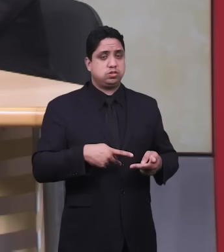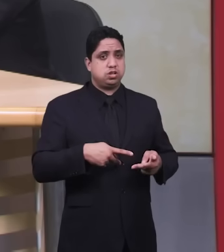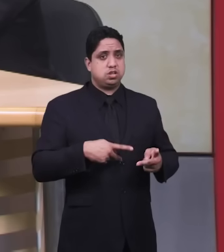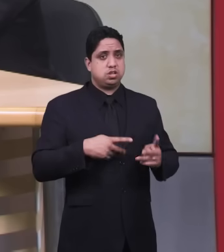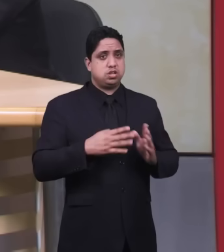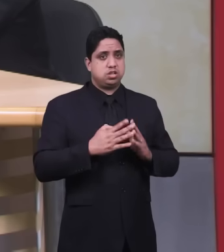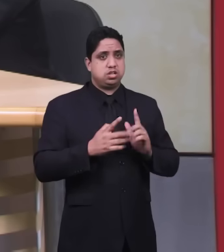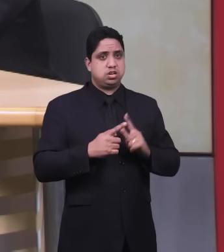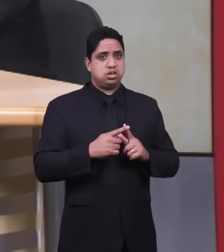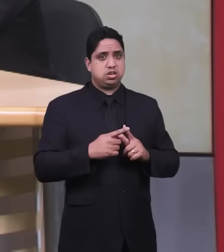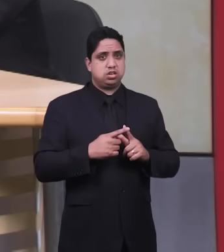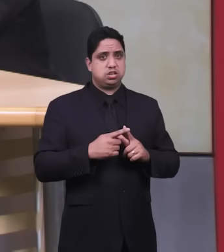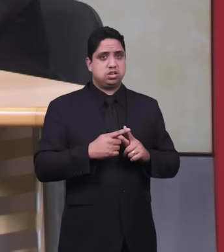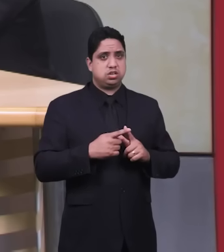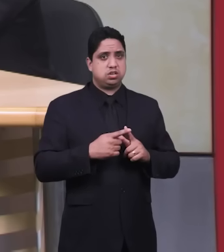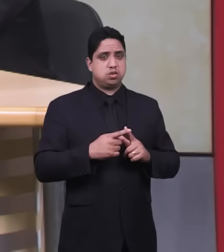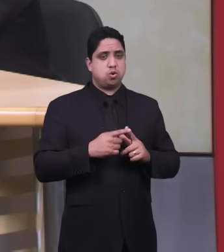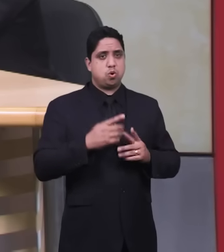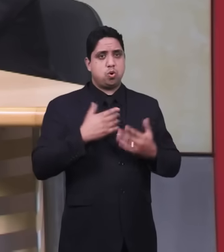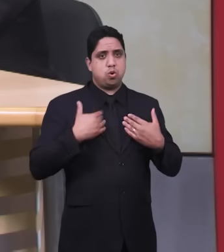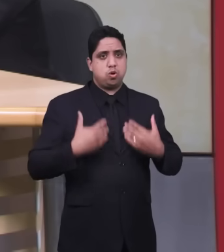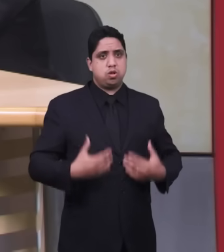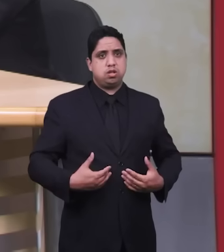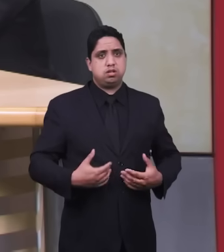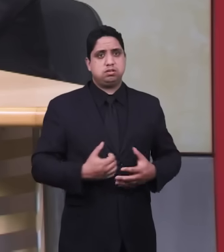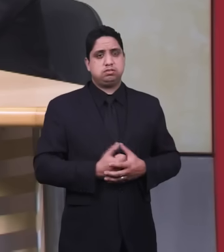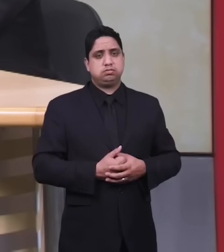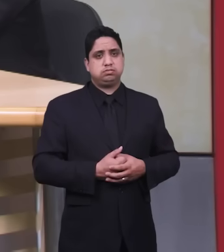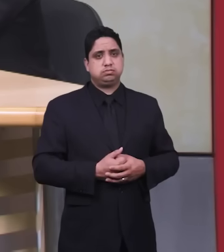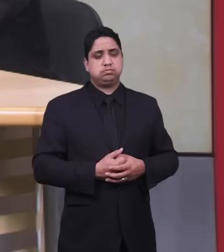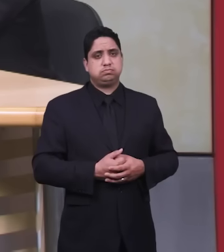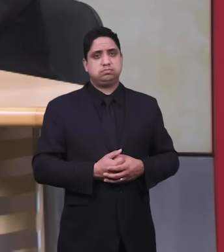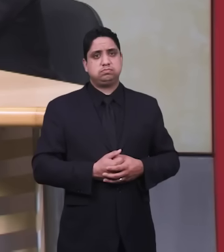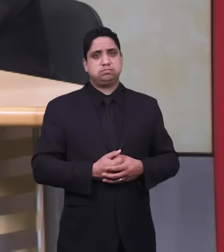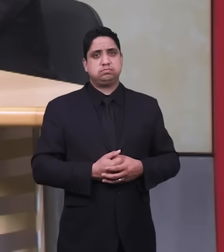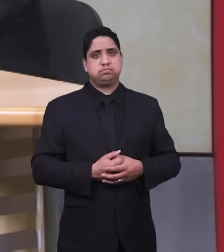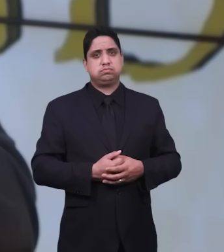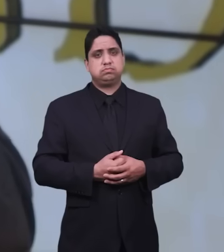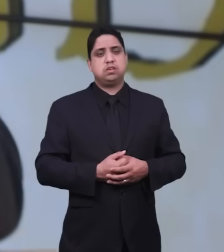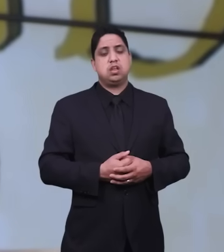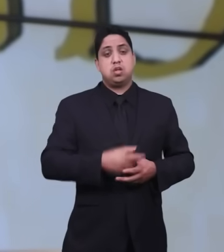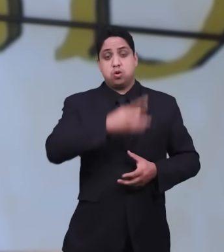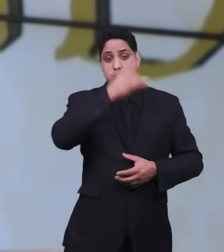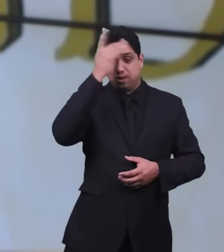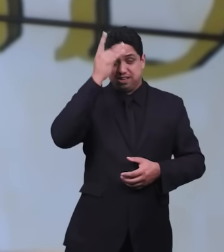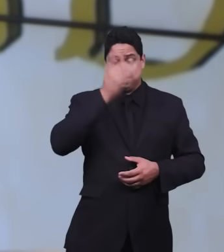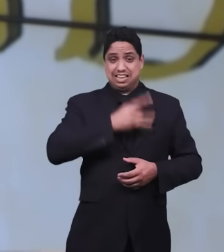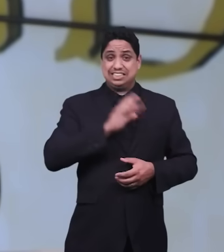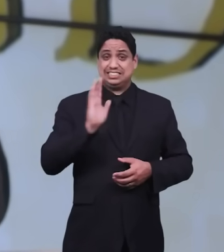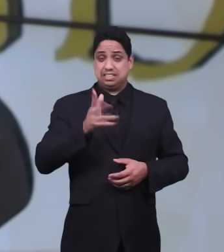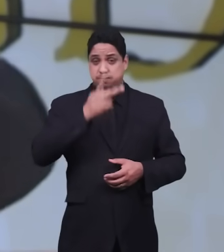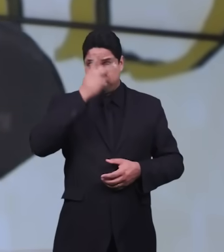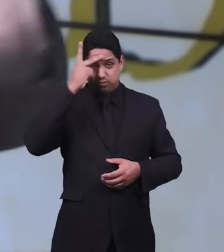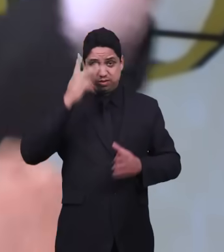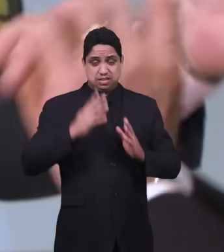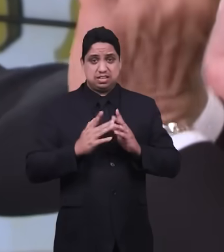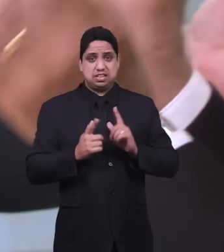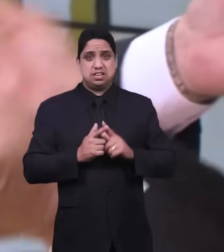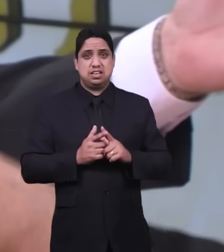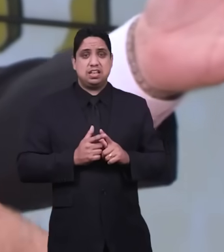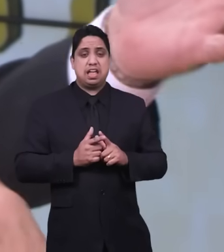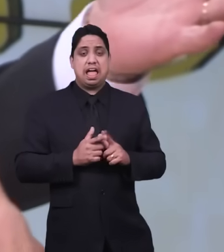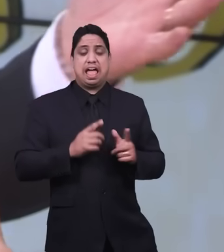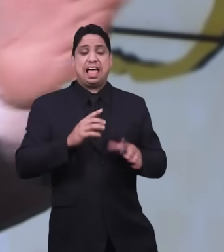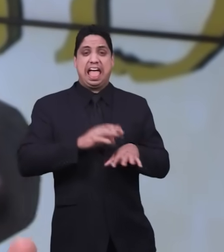sobre a igreja. E aí está falando do corpo, né? O batismo aí é para quem já é igreja. Exato. Né? Não é toda a carne,